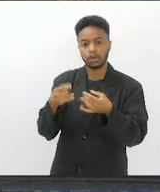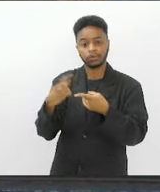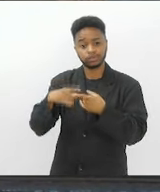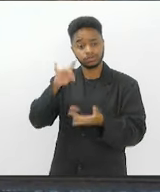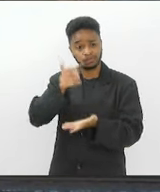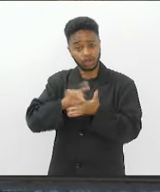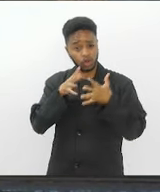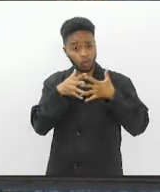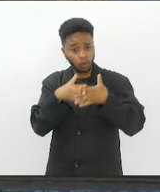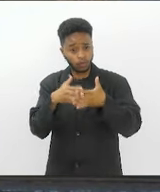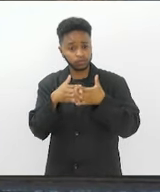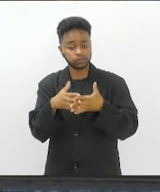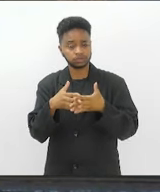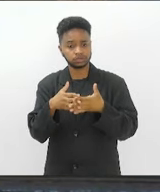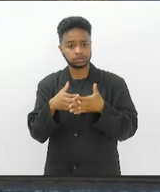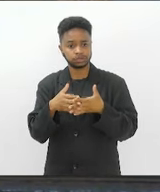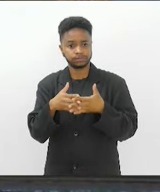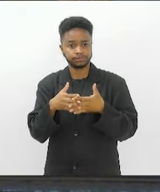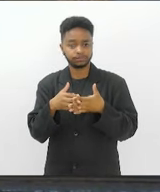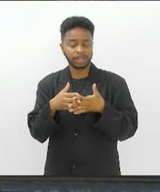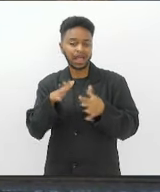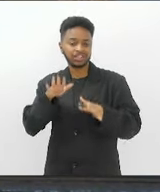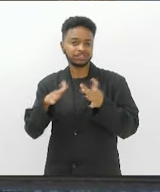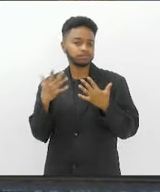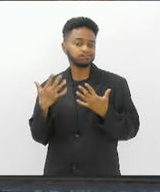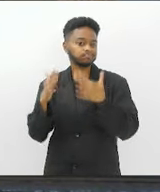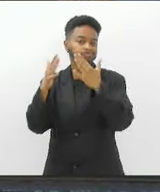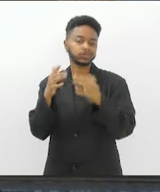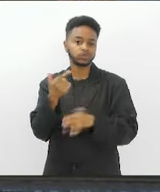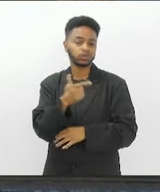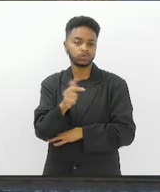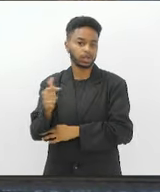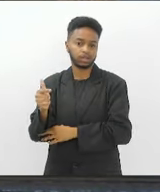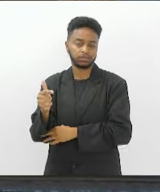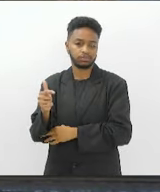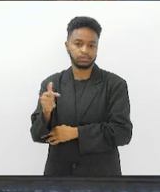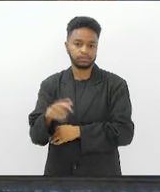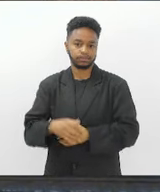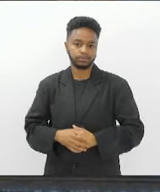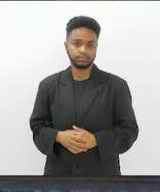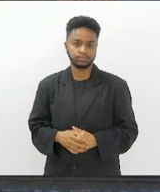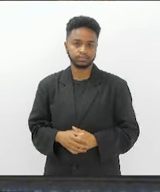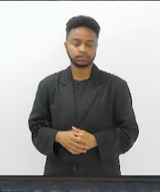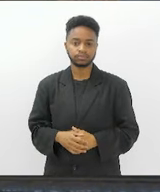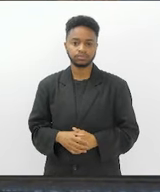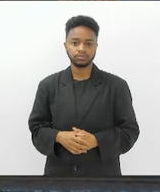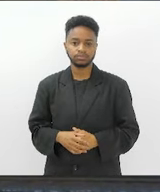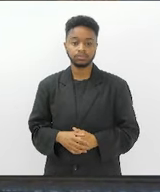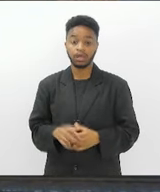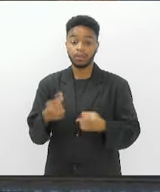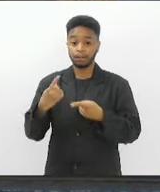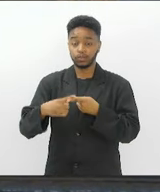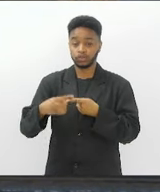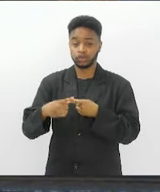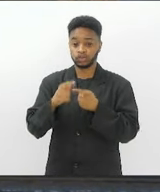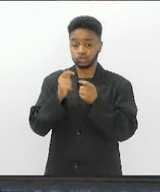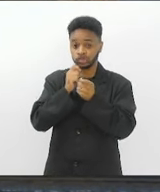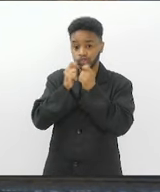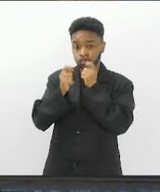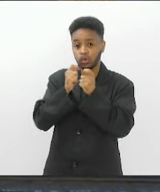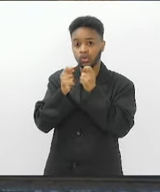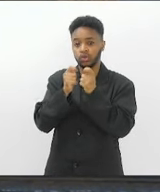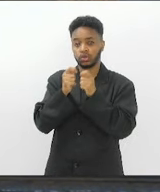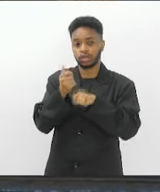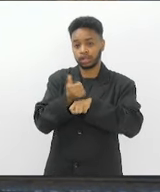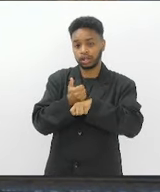nem sempre ela é elogiada pelos outros. Papel de um jornalista que muitas